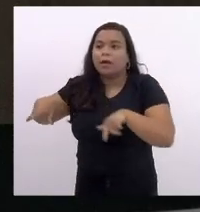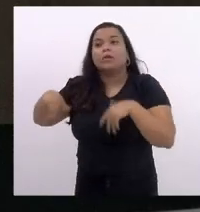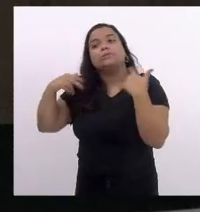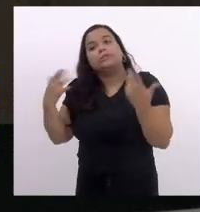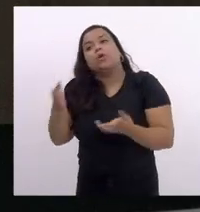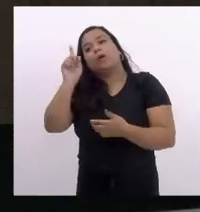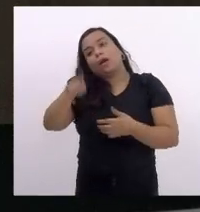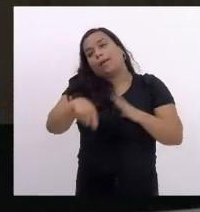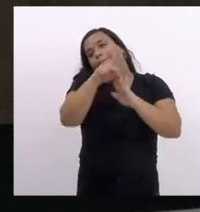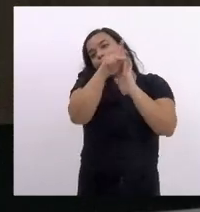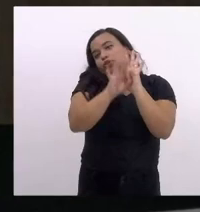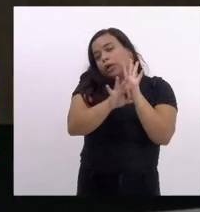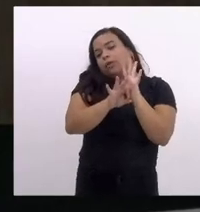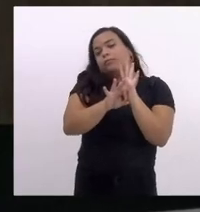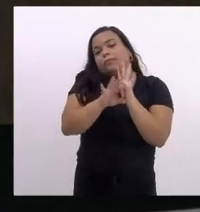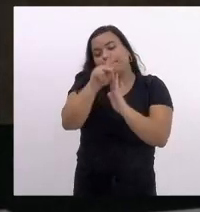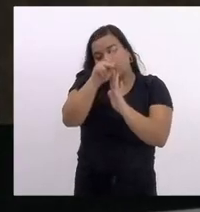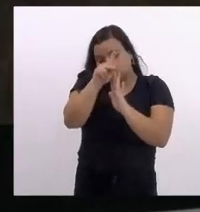genérico,